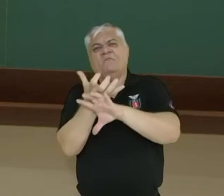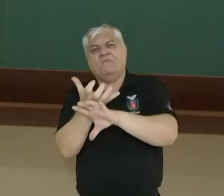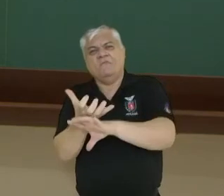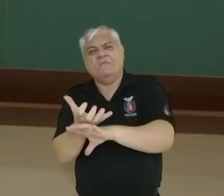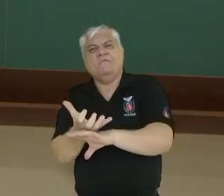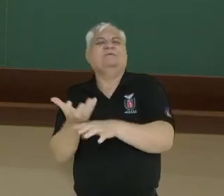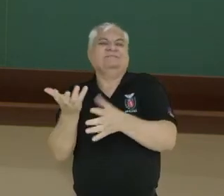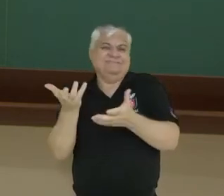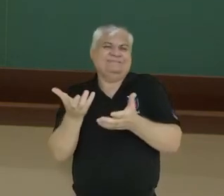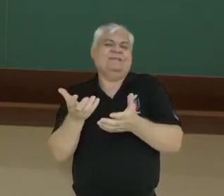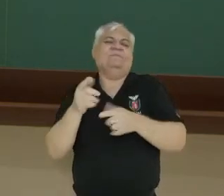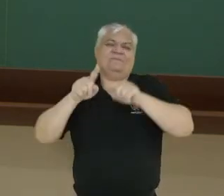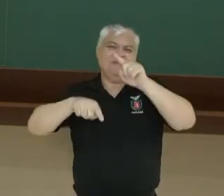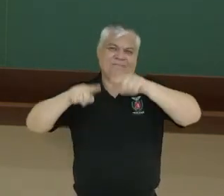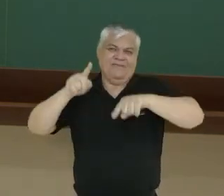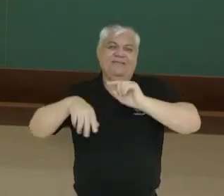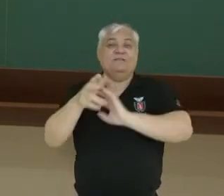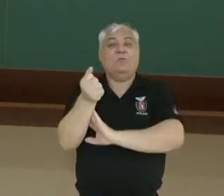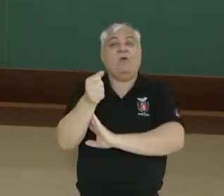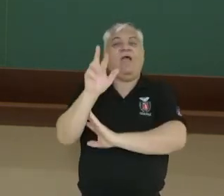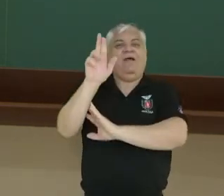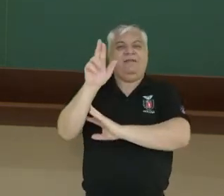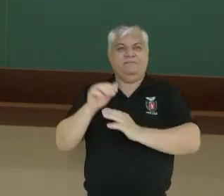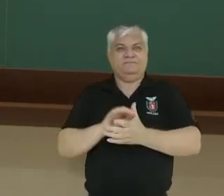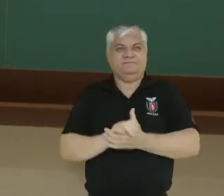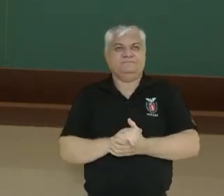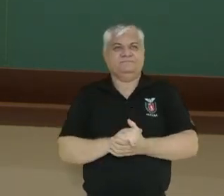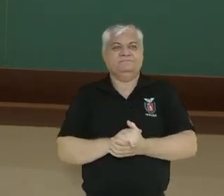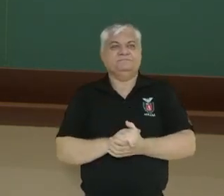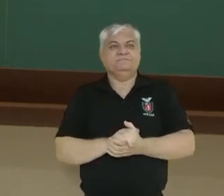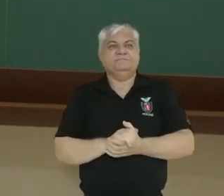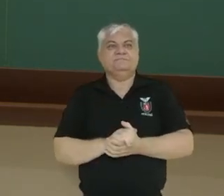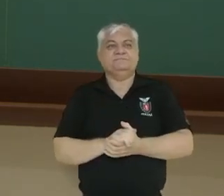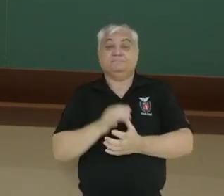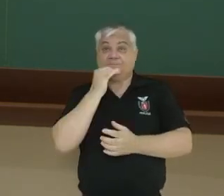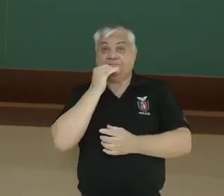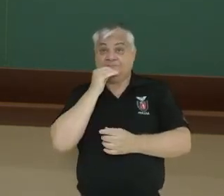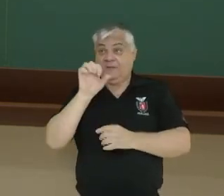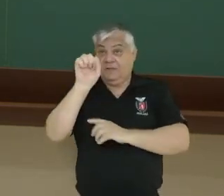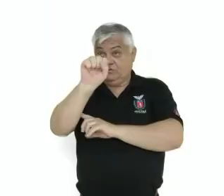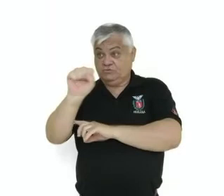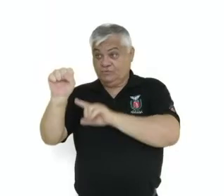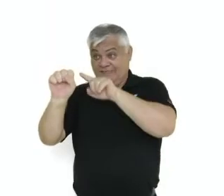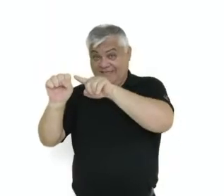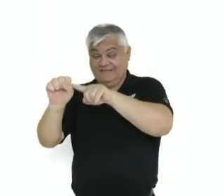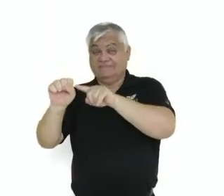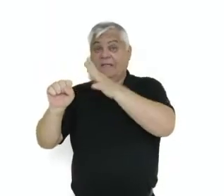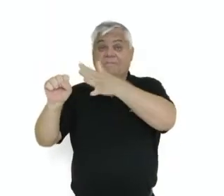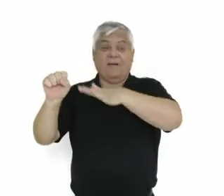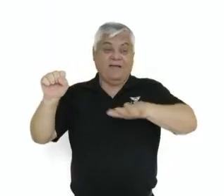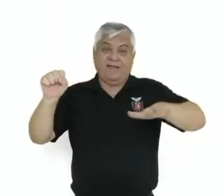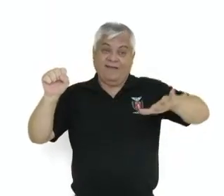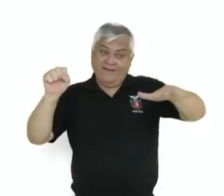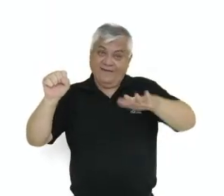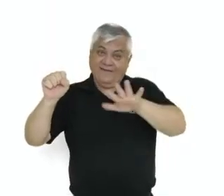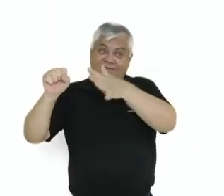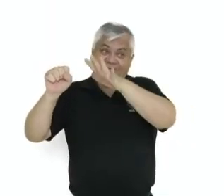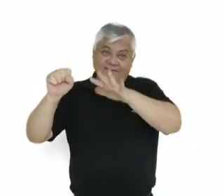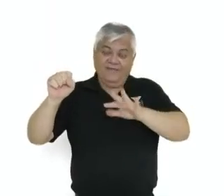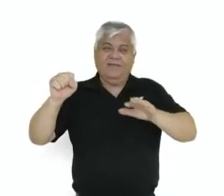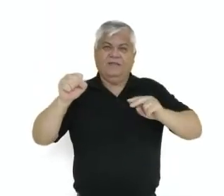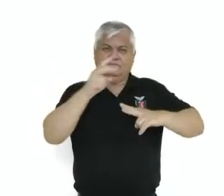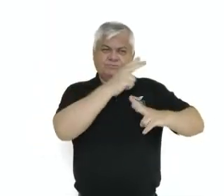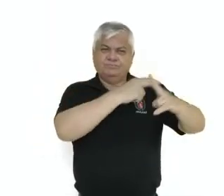de ar. No caso aqui nós vamos ter a massa tropical atlântica, que exerce uma